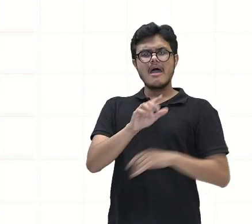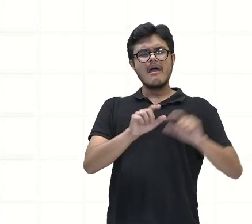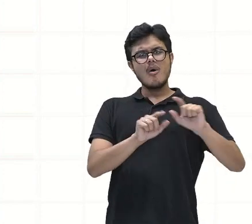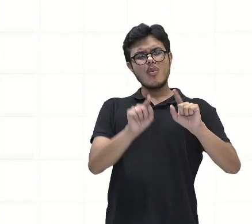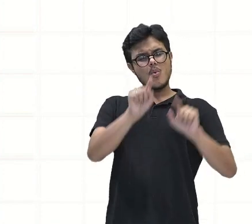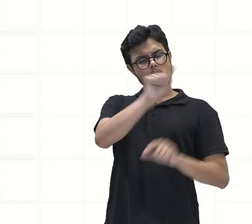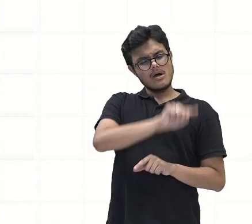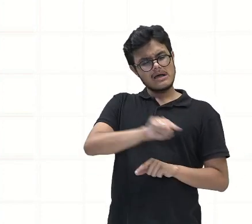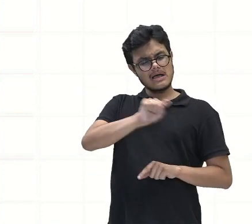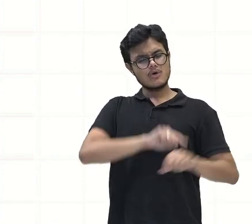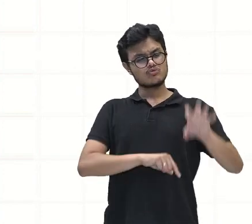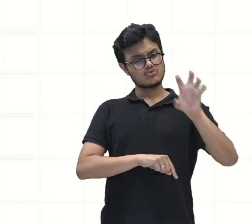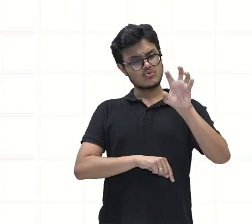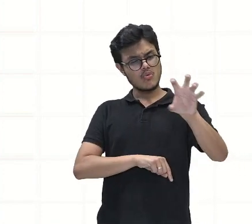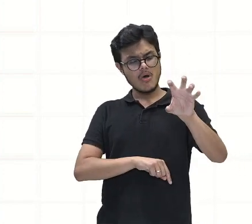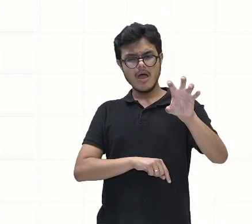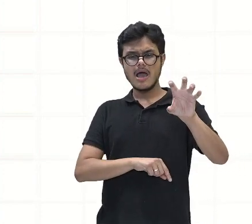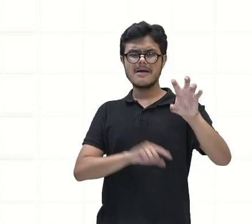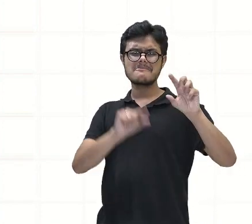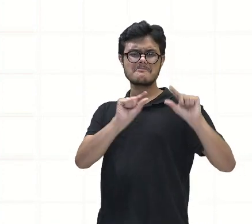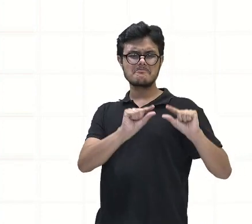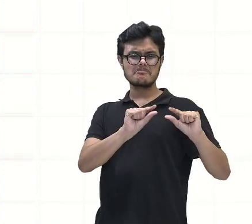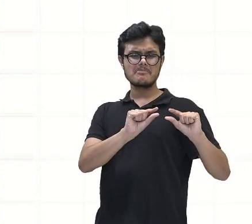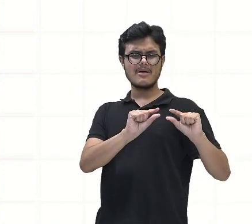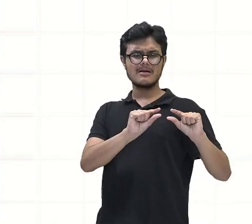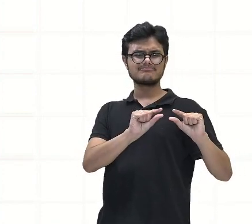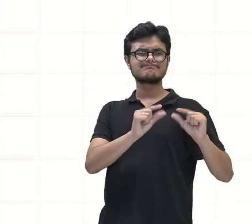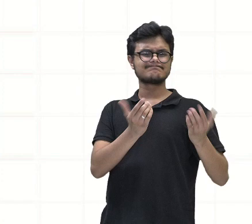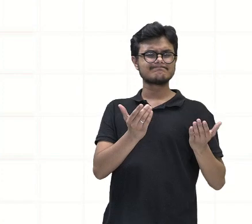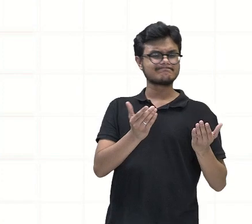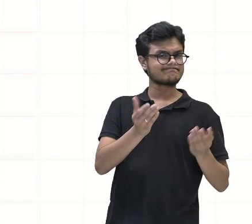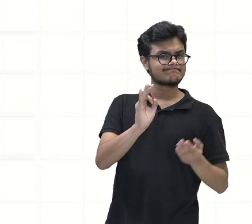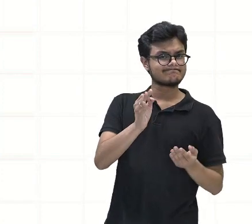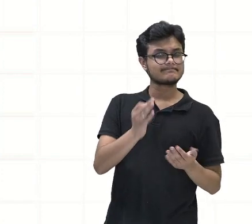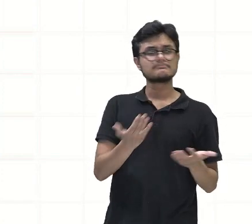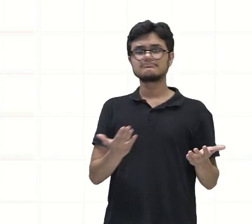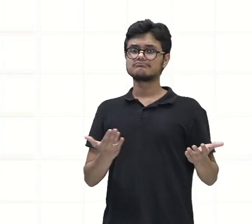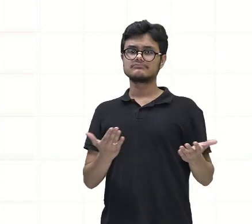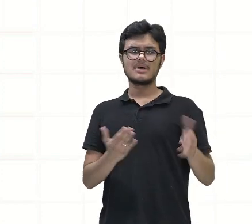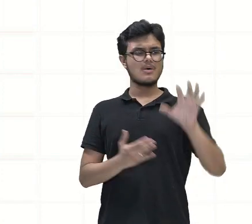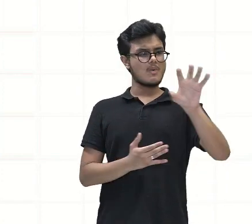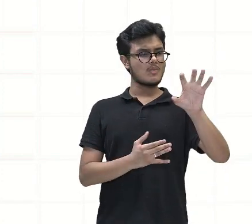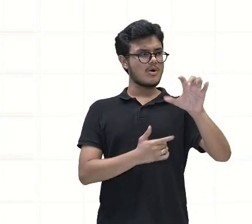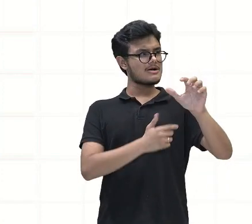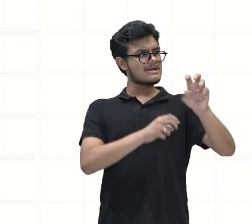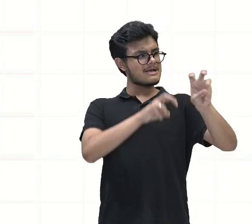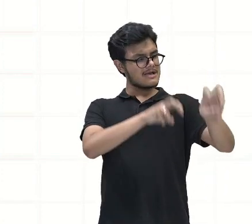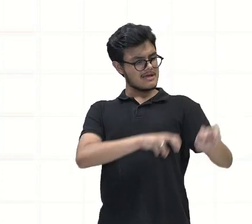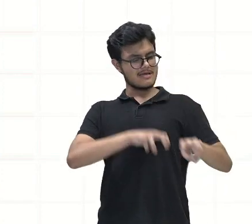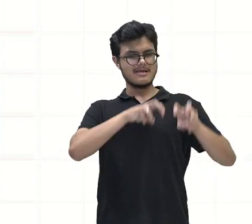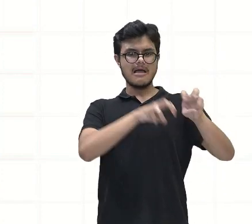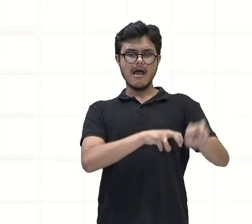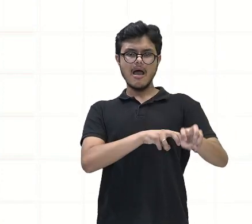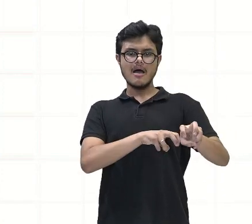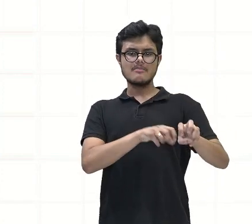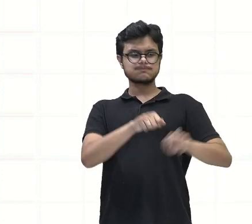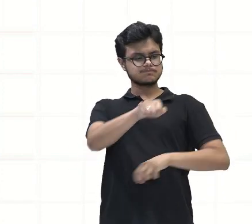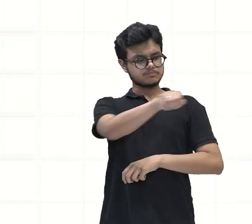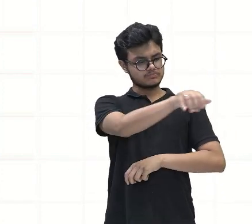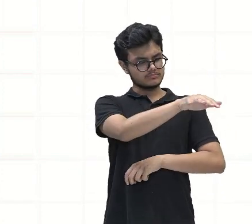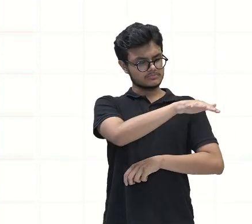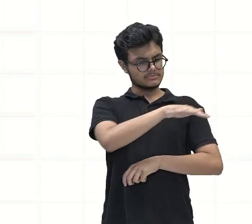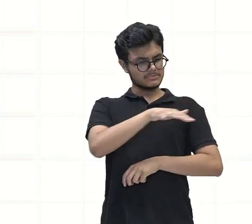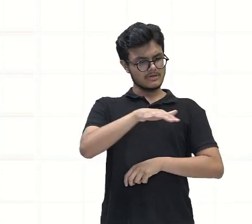eh que aparecem são os círculos menores onde esses estabelecimentos que tem áreas irrigadas